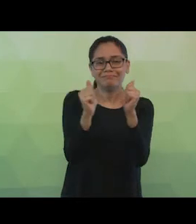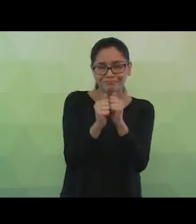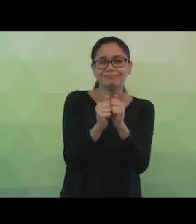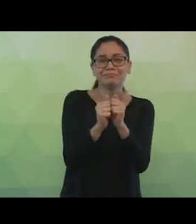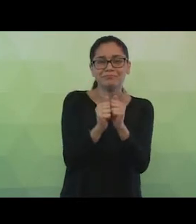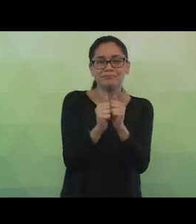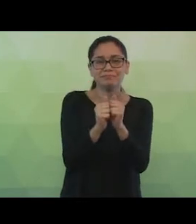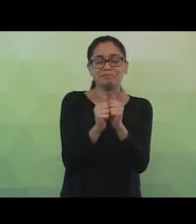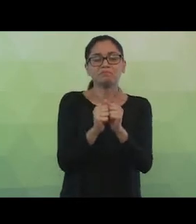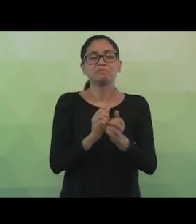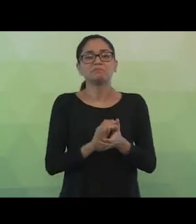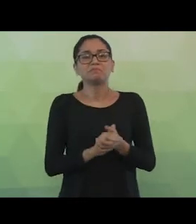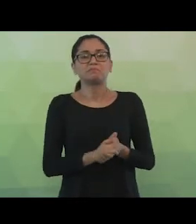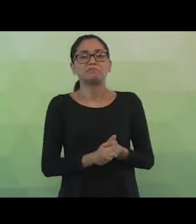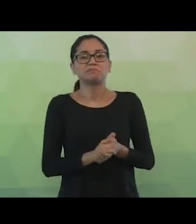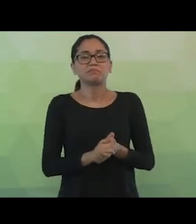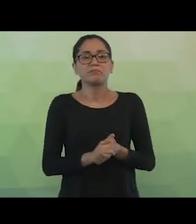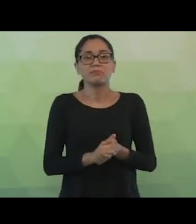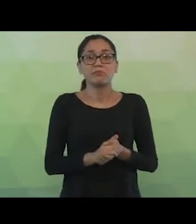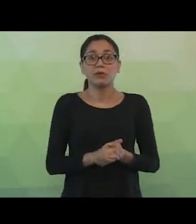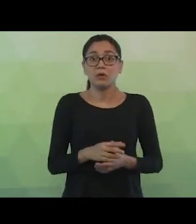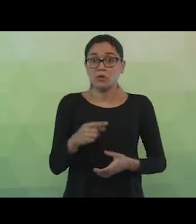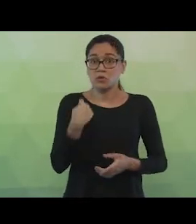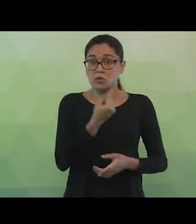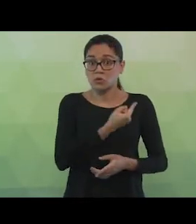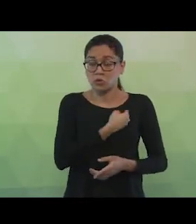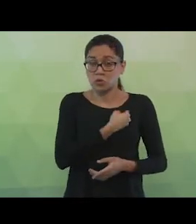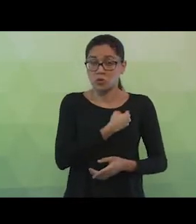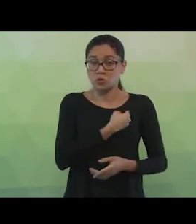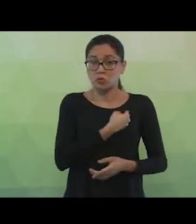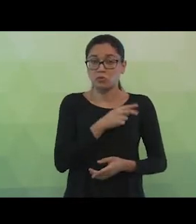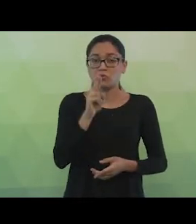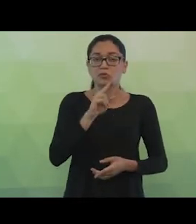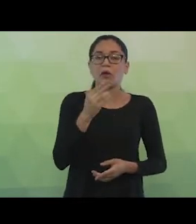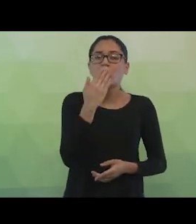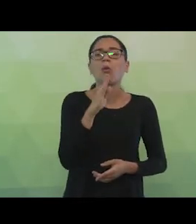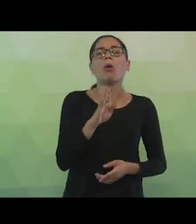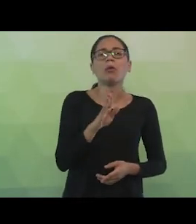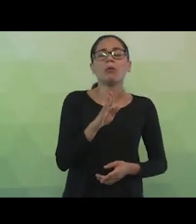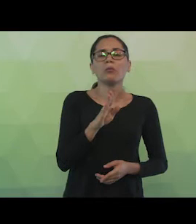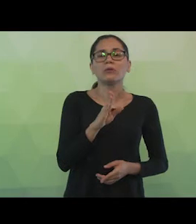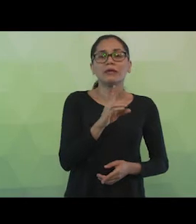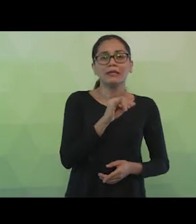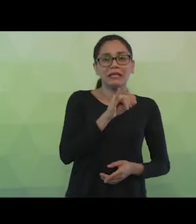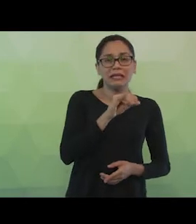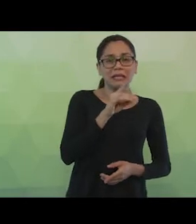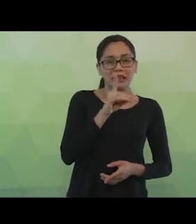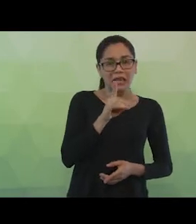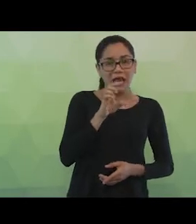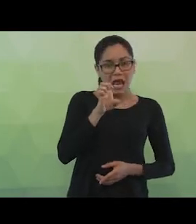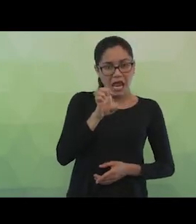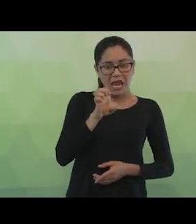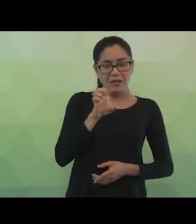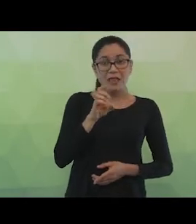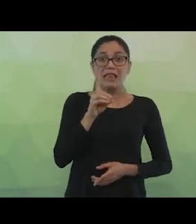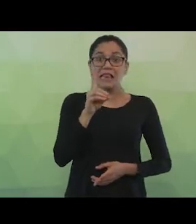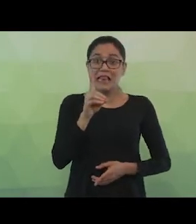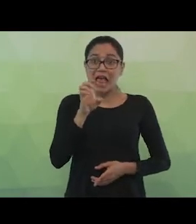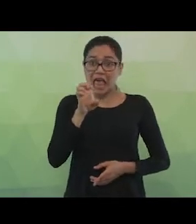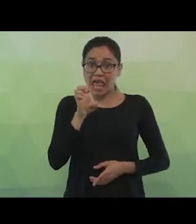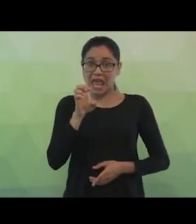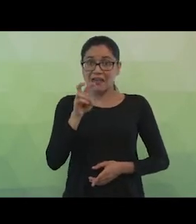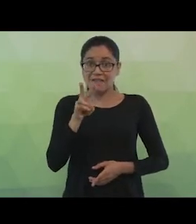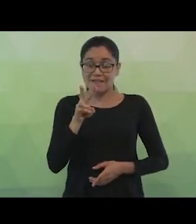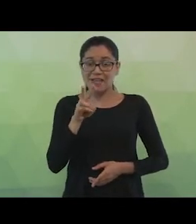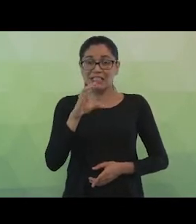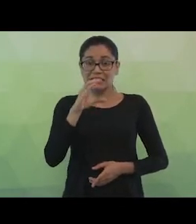aulas, iremos trabalhar com a IDE DevC++, versão 5.11. Vocês podem procurar